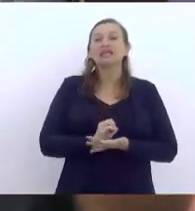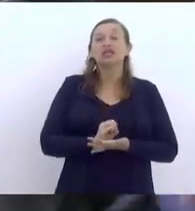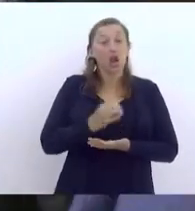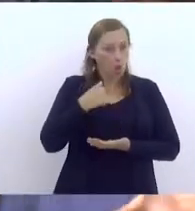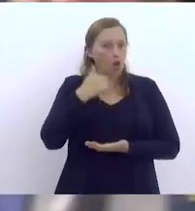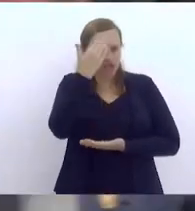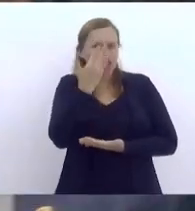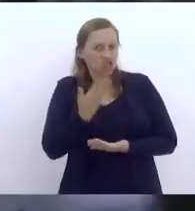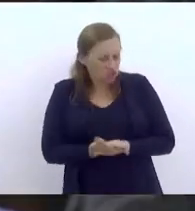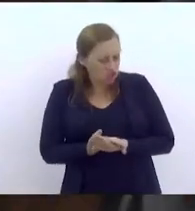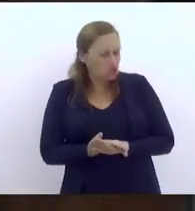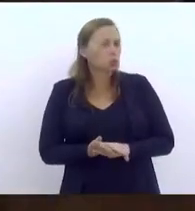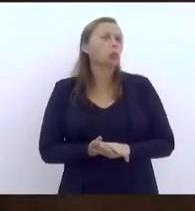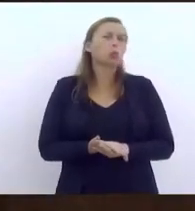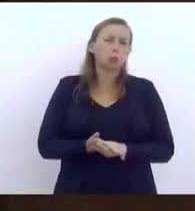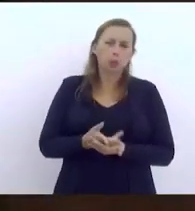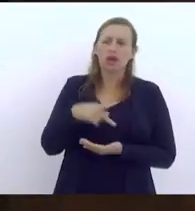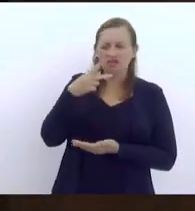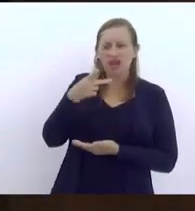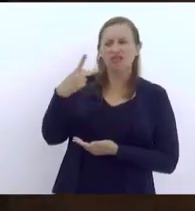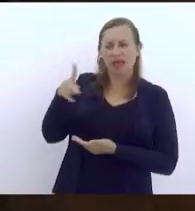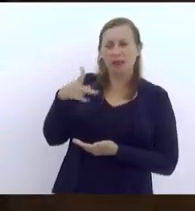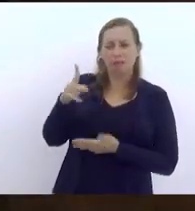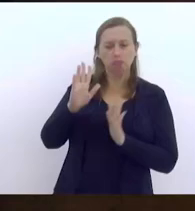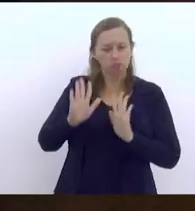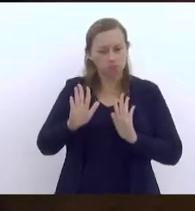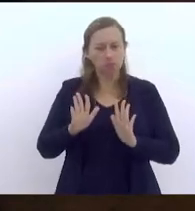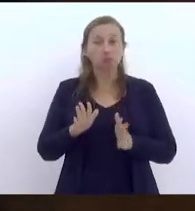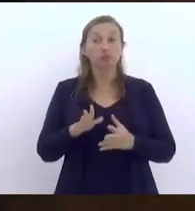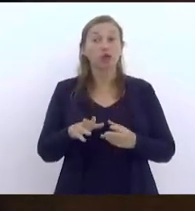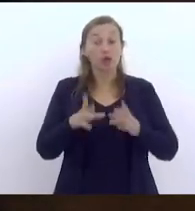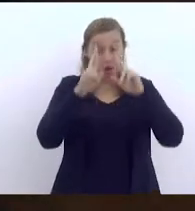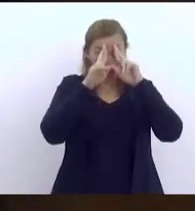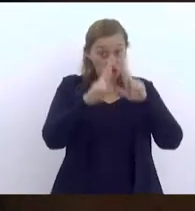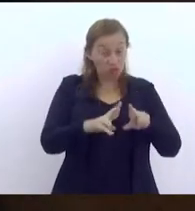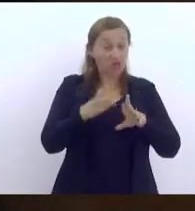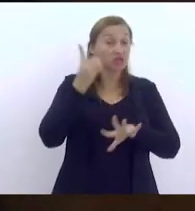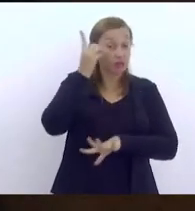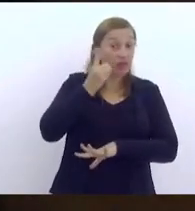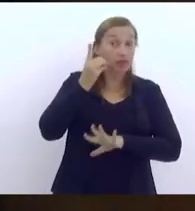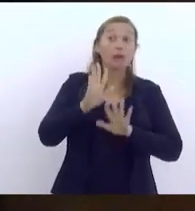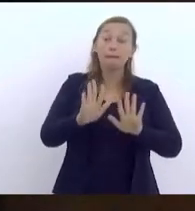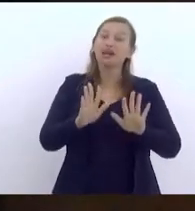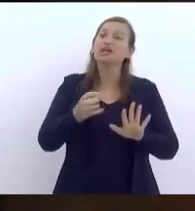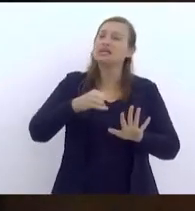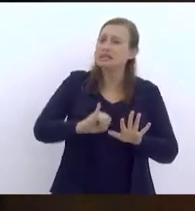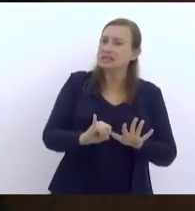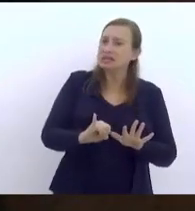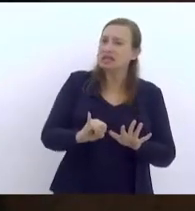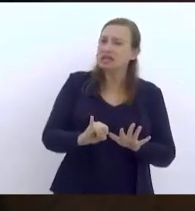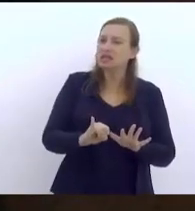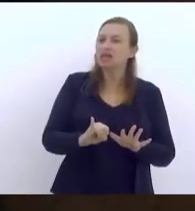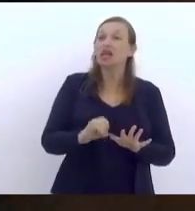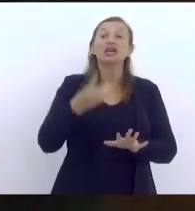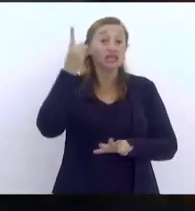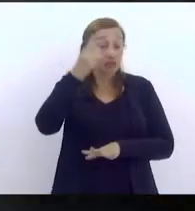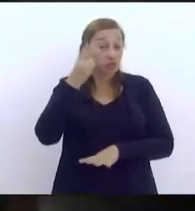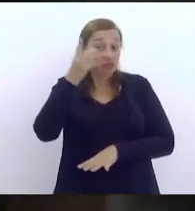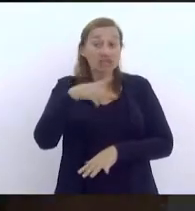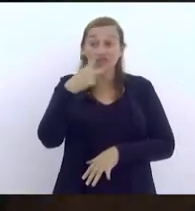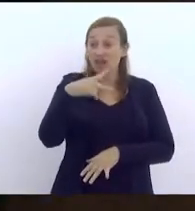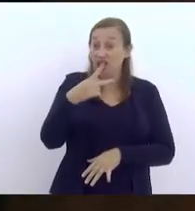Eu acredito, estou acreditando na palavra dela. Porque respeito muito a deputada. Então, estou dizendo, se a deputada está dizendo